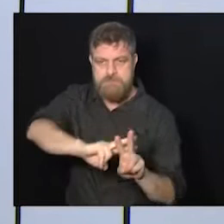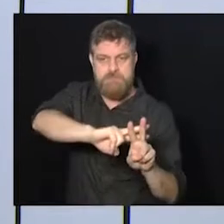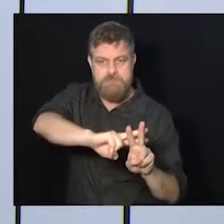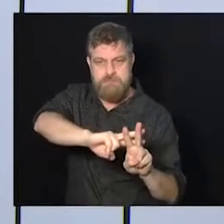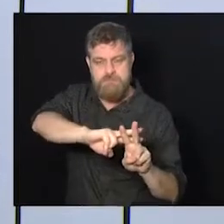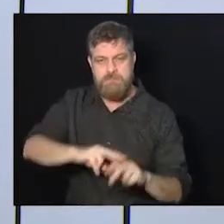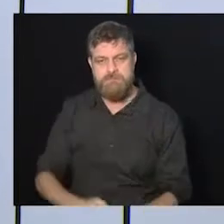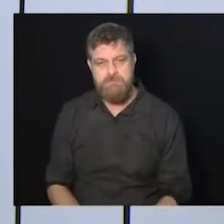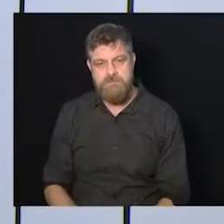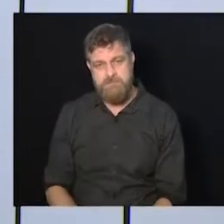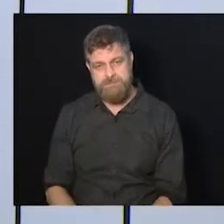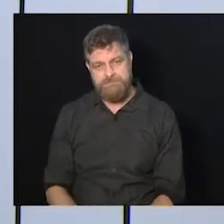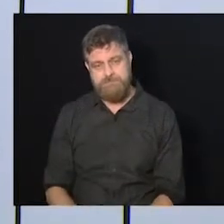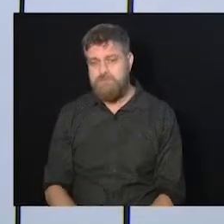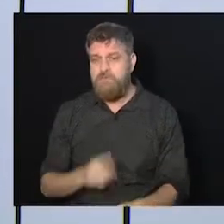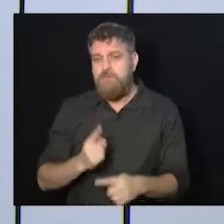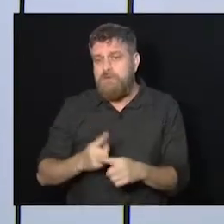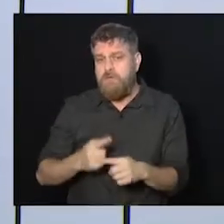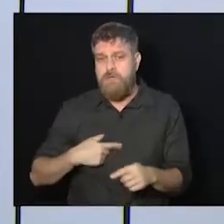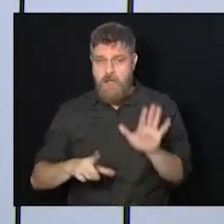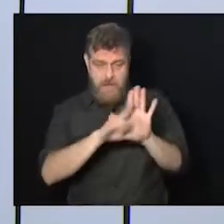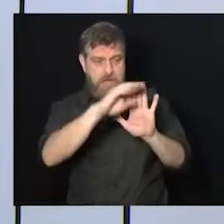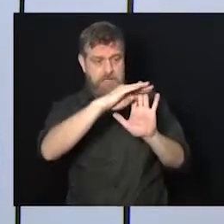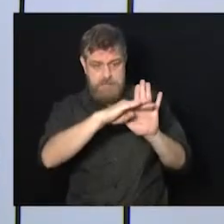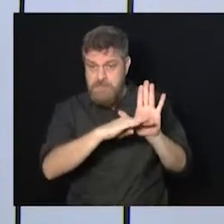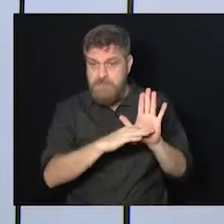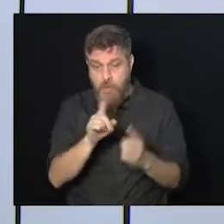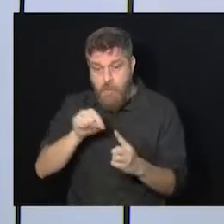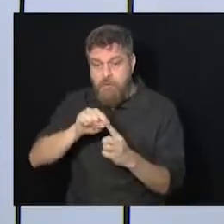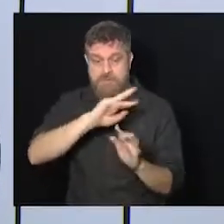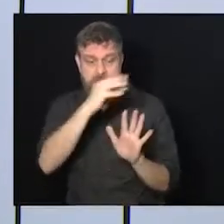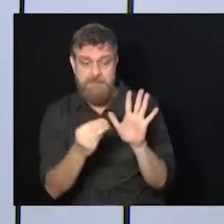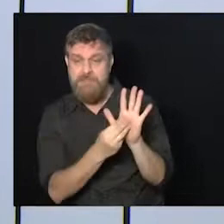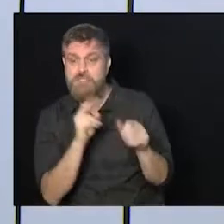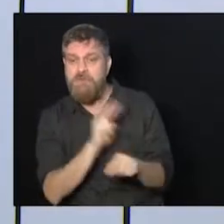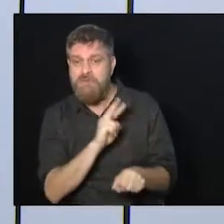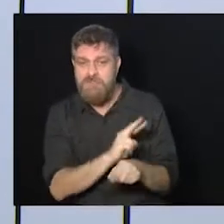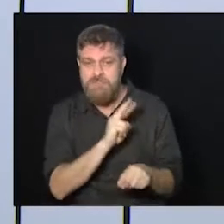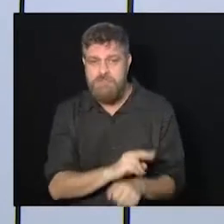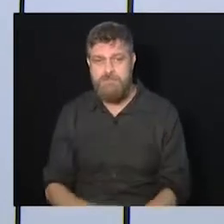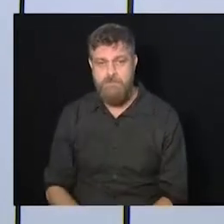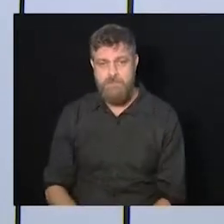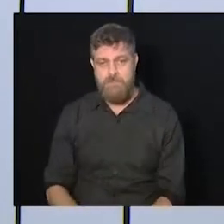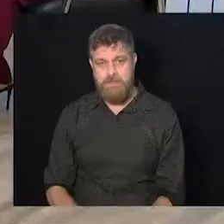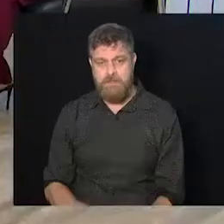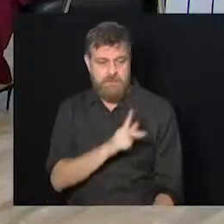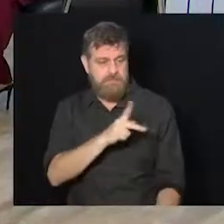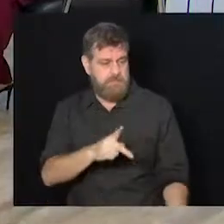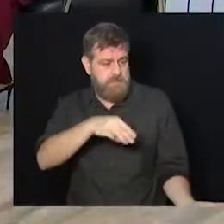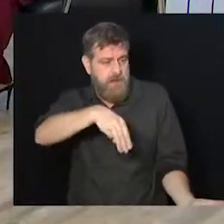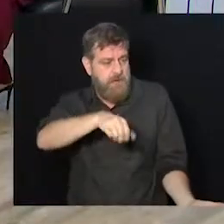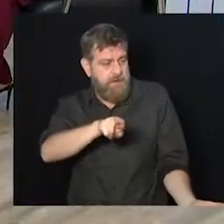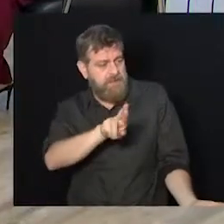punidas, né? Porque assim, a legislação deveria estar protegendo, obviamente. Só para, professora Márcia, eu vi